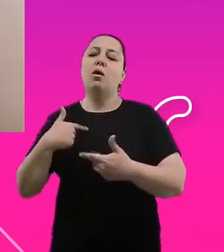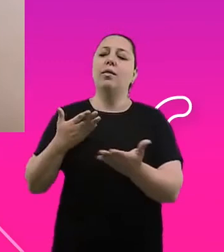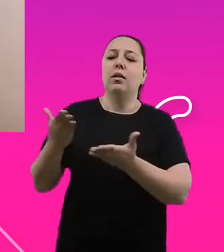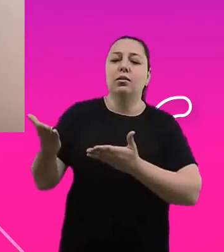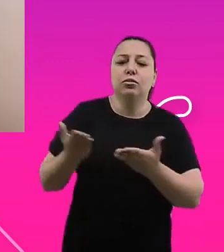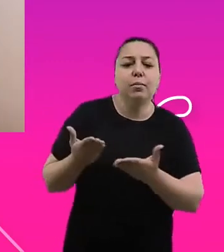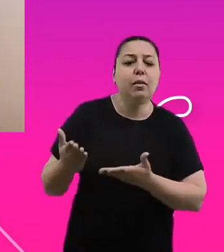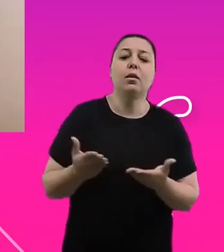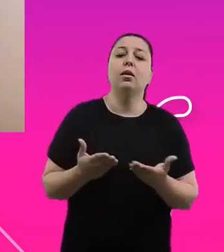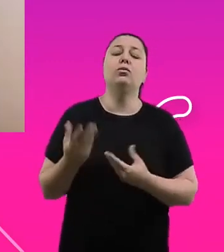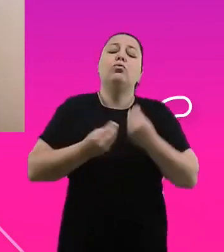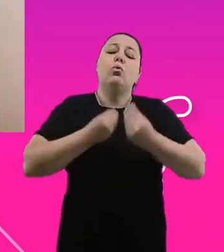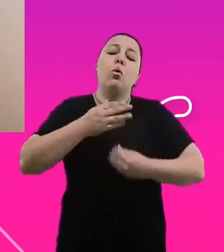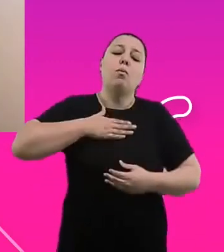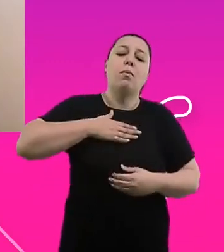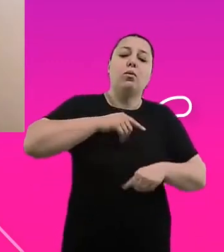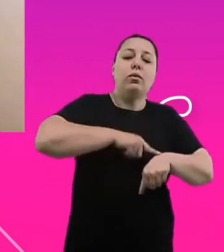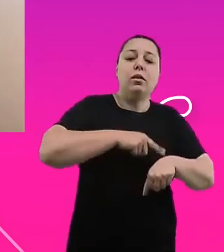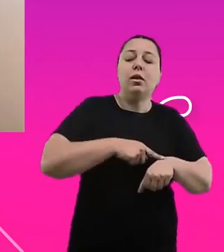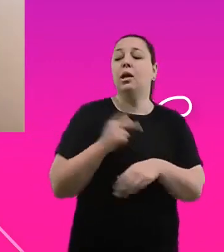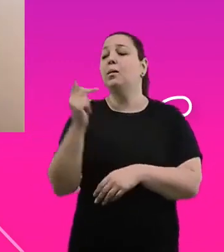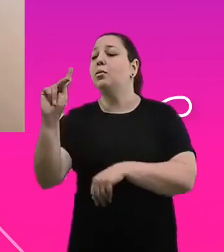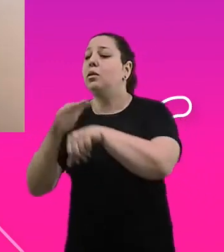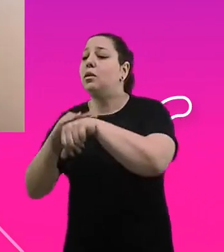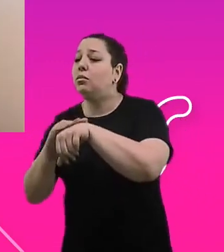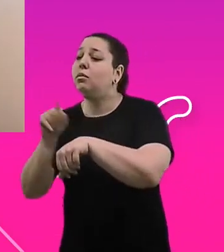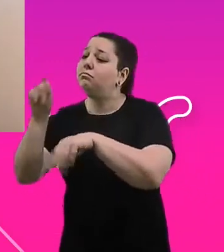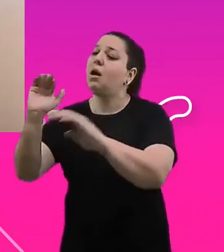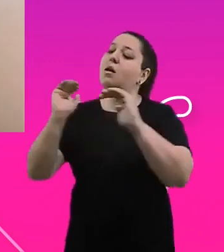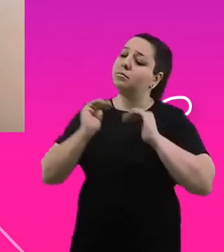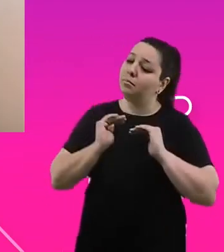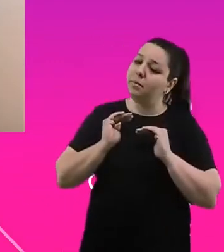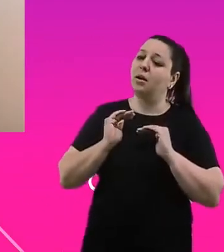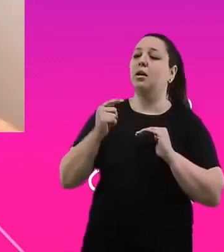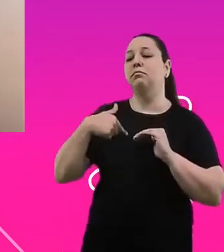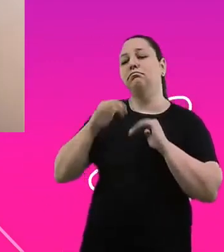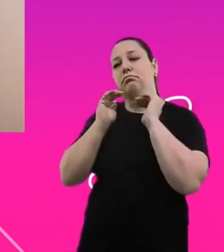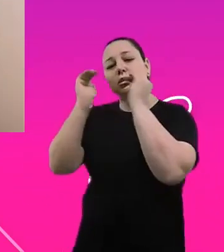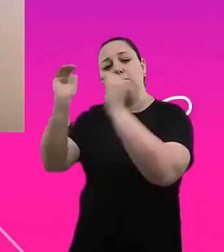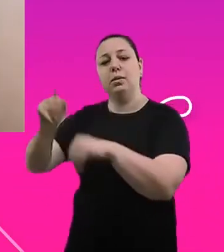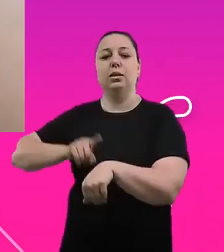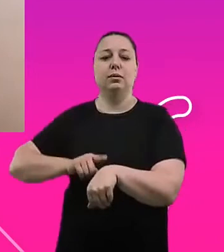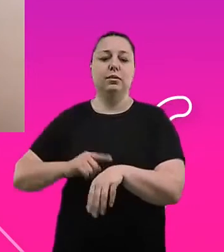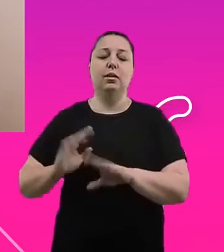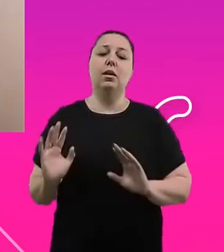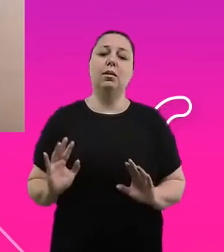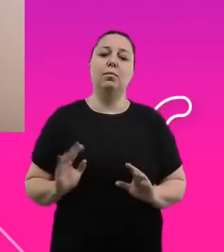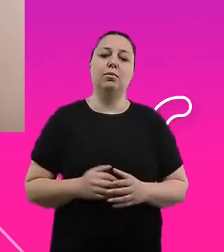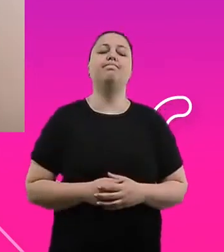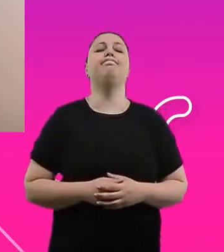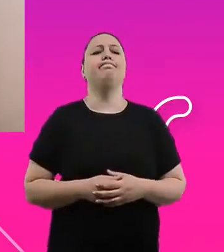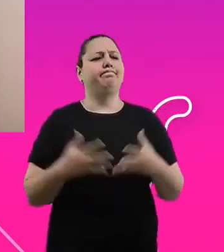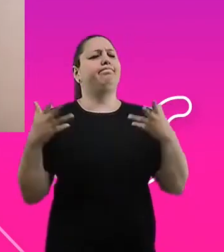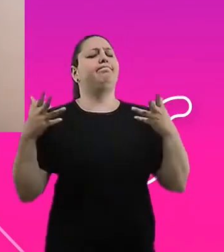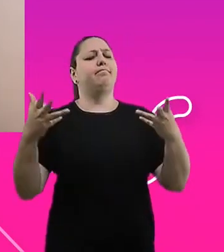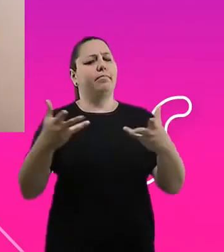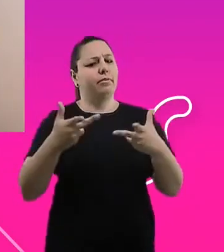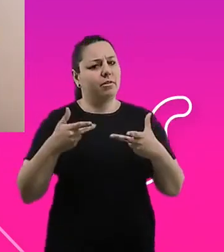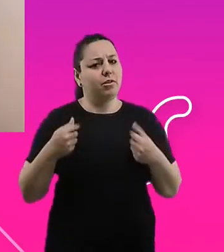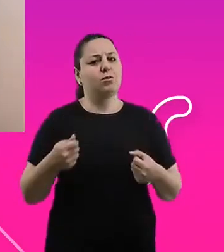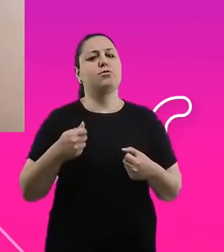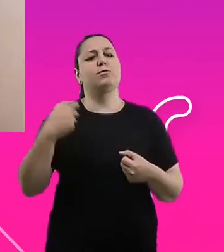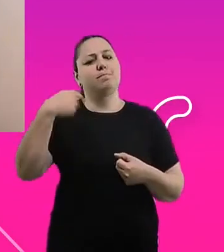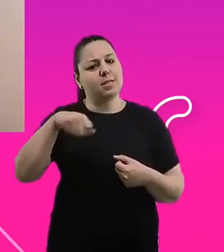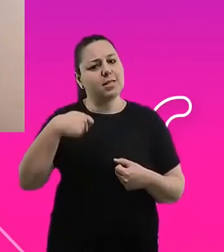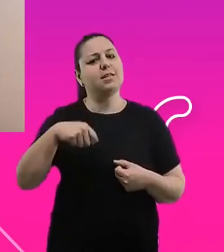o tempo do outro. Então, acho que é isso. Maravilhoso, deixar as regras muito claras. Ninguém pode fingir que não viu, tá ali